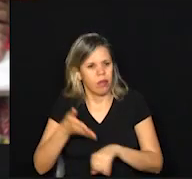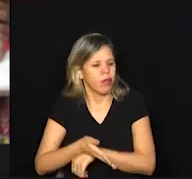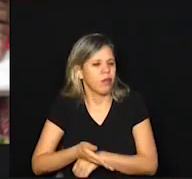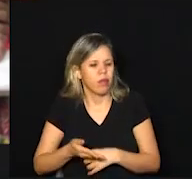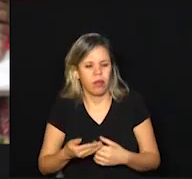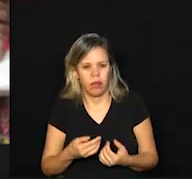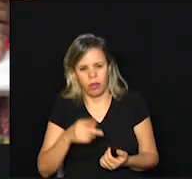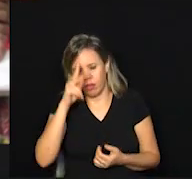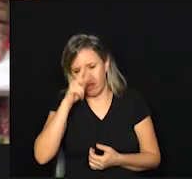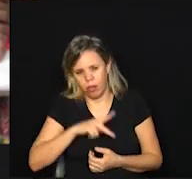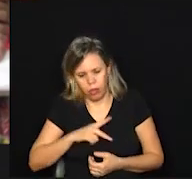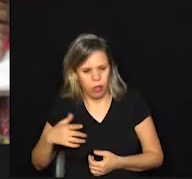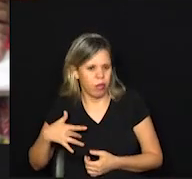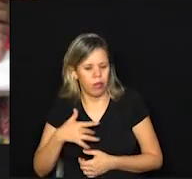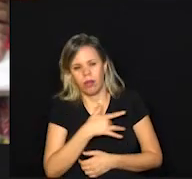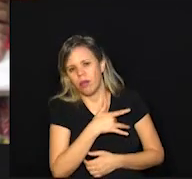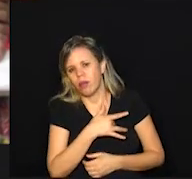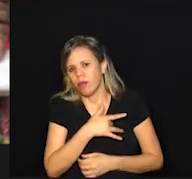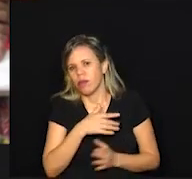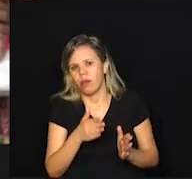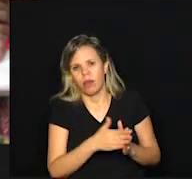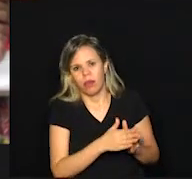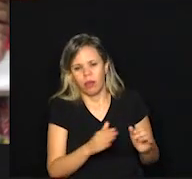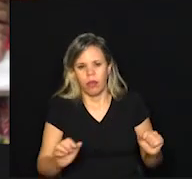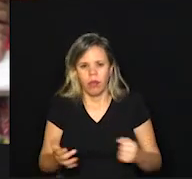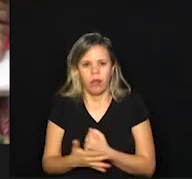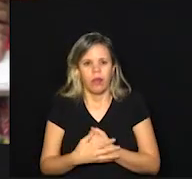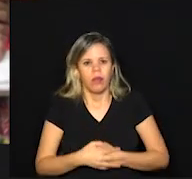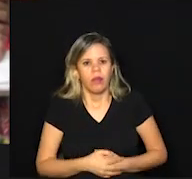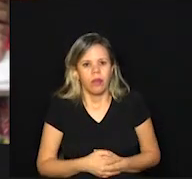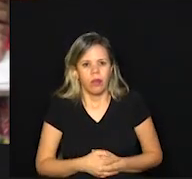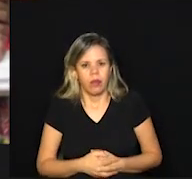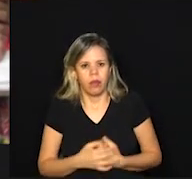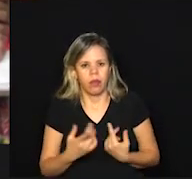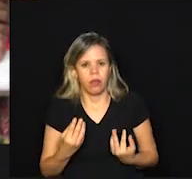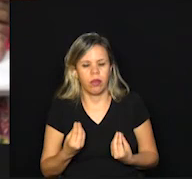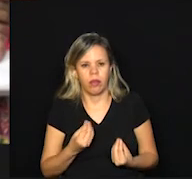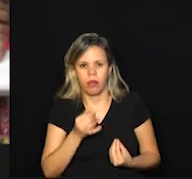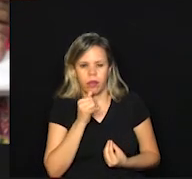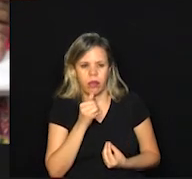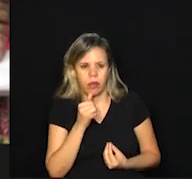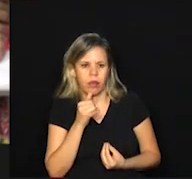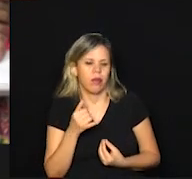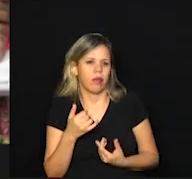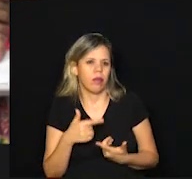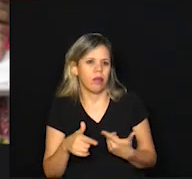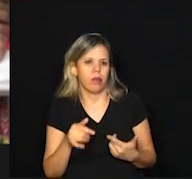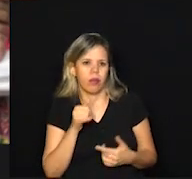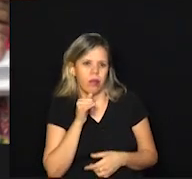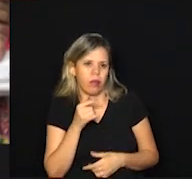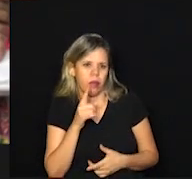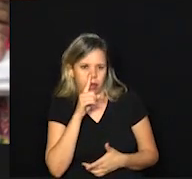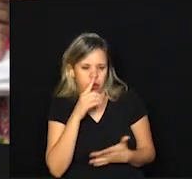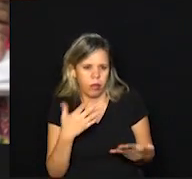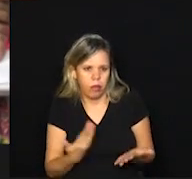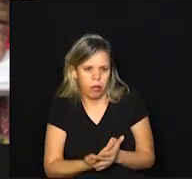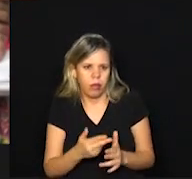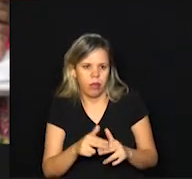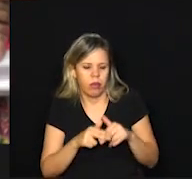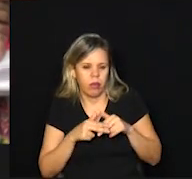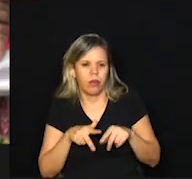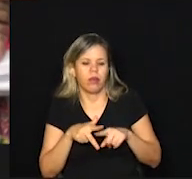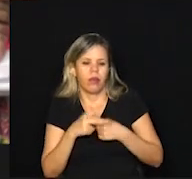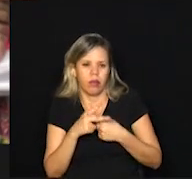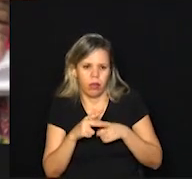como a sua própria saúde em plena pandemia Como se colocam em situações extremamente vulneráveis até pela